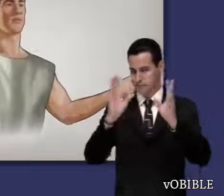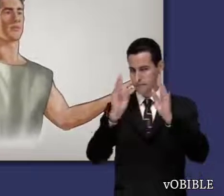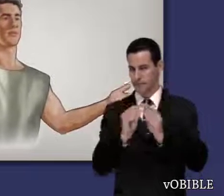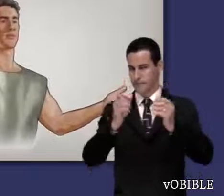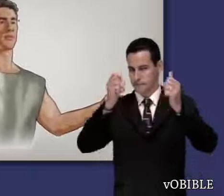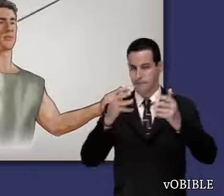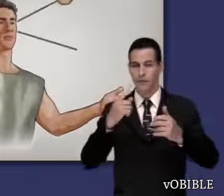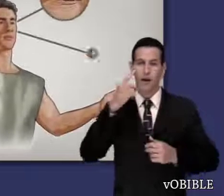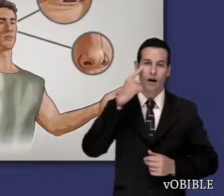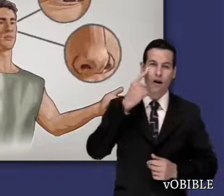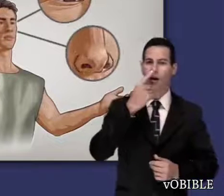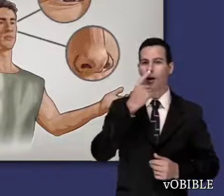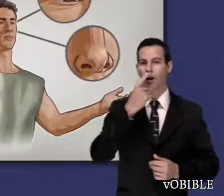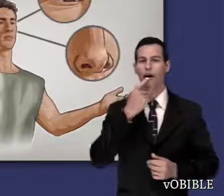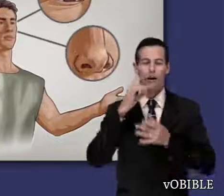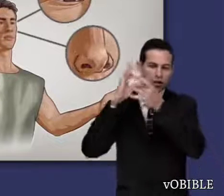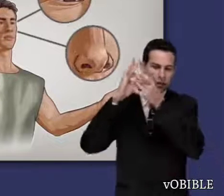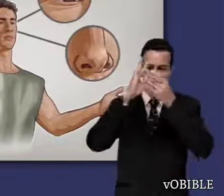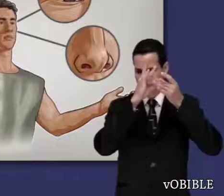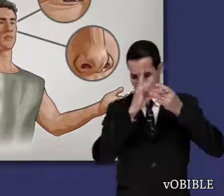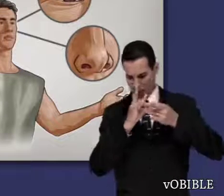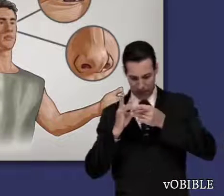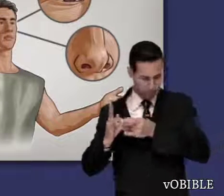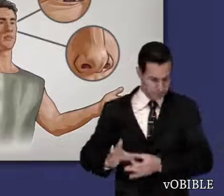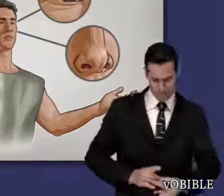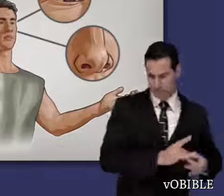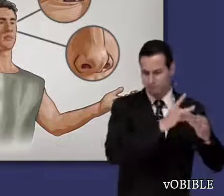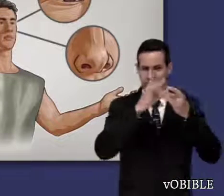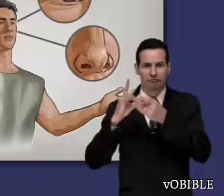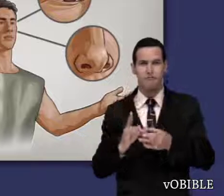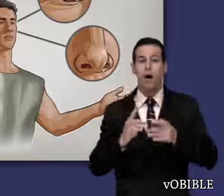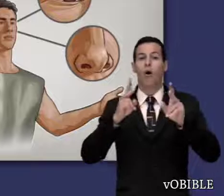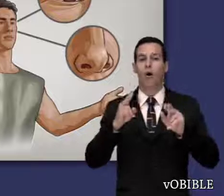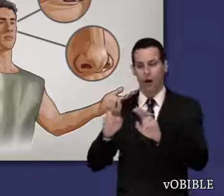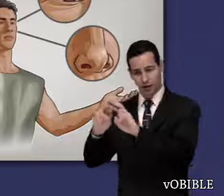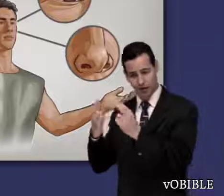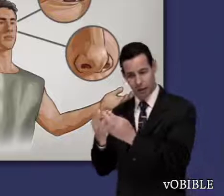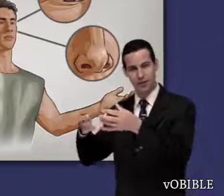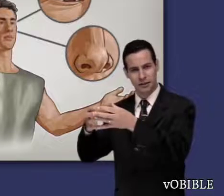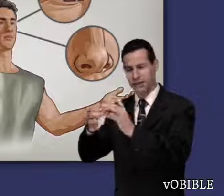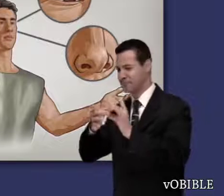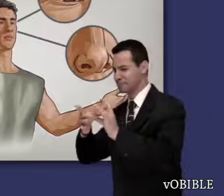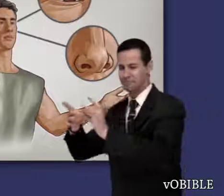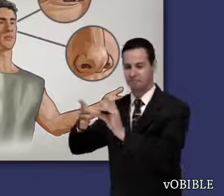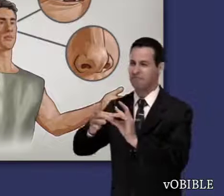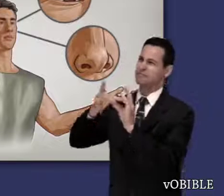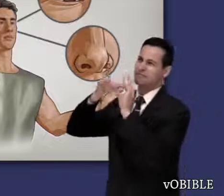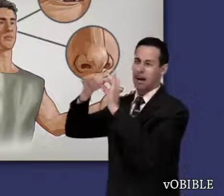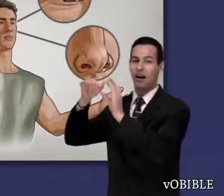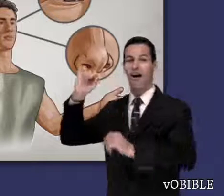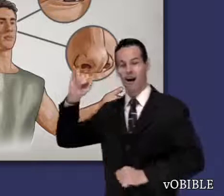Paulo compara a congregação ao corpo humano, para mostrar que cada membro é importante. Jeová fica feliz